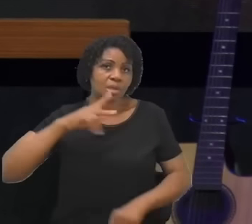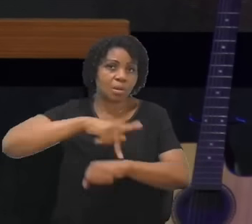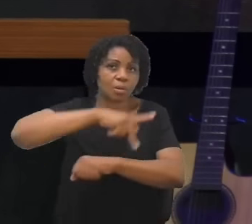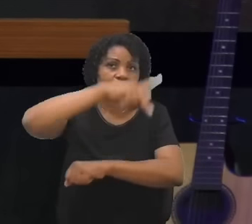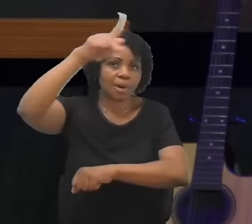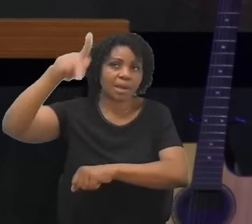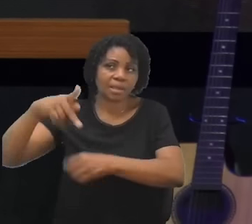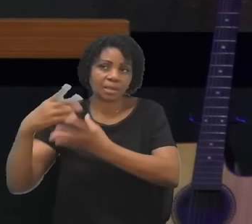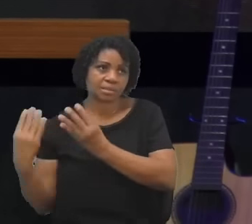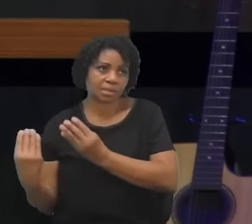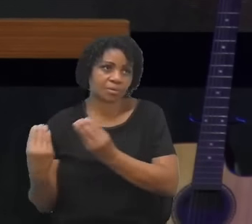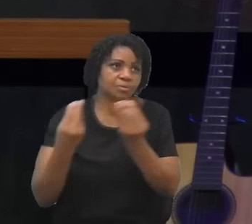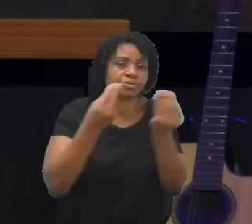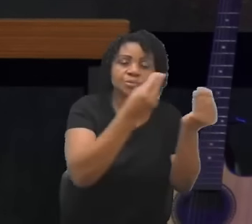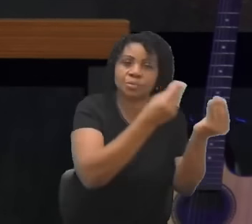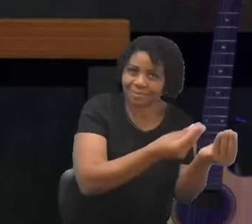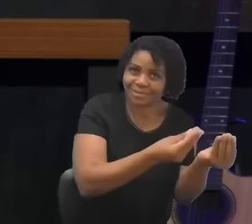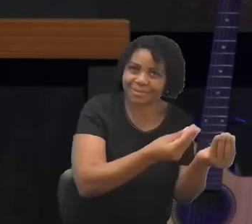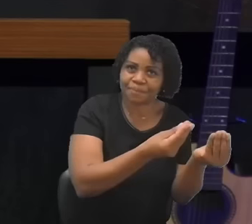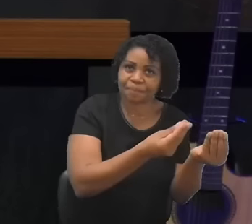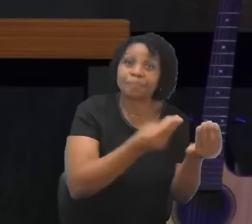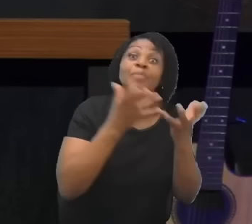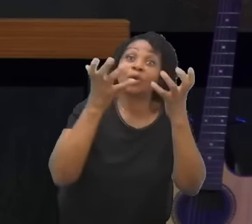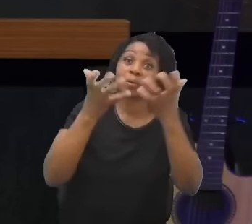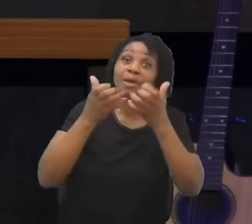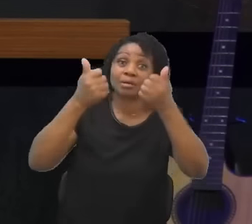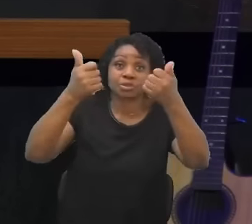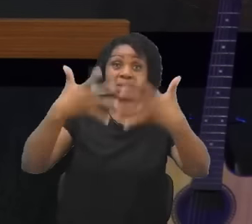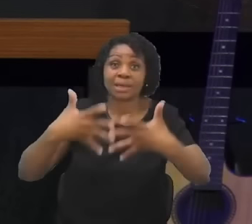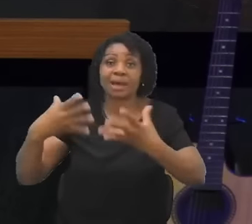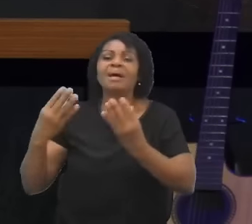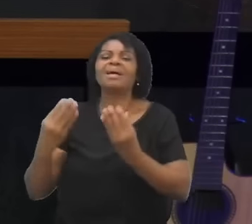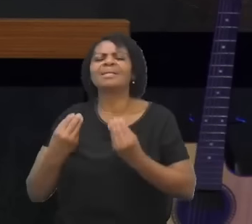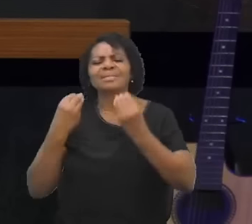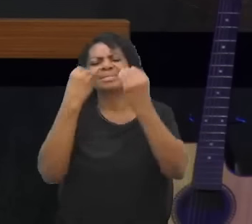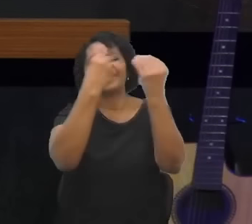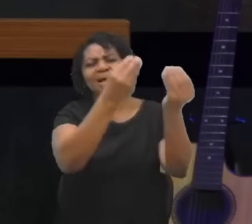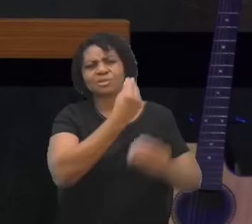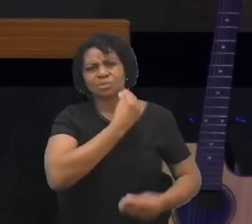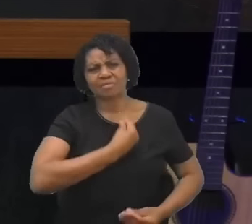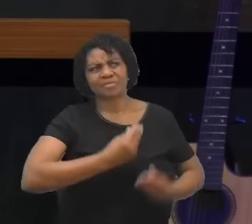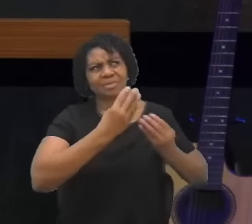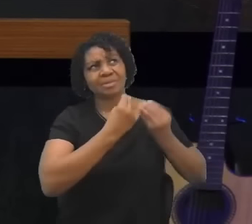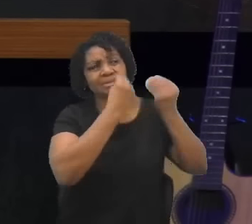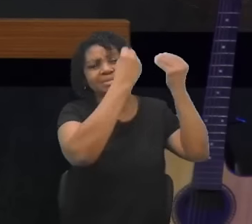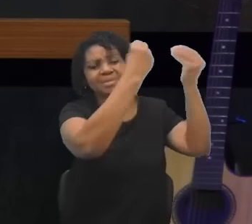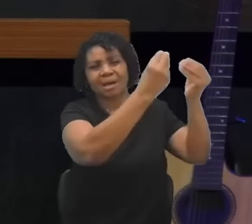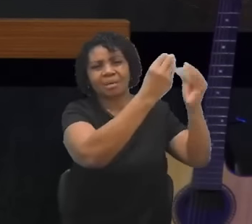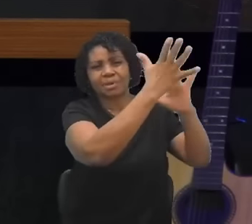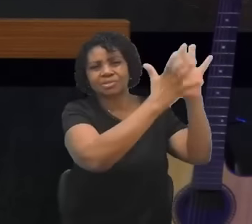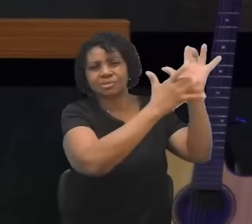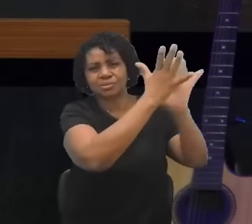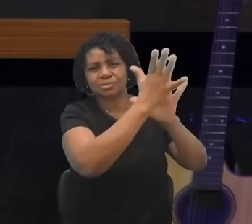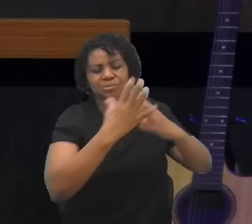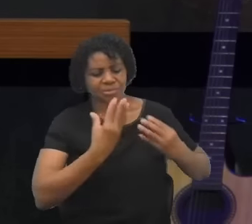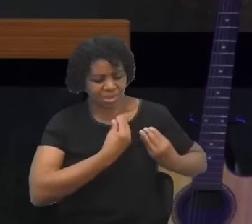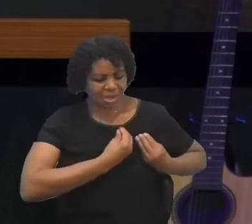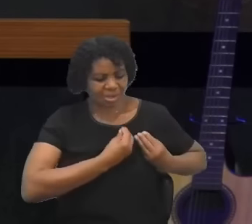entrego aqui nas tuas mãos. Querido, eu quero dizer, entrega o teu império, entrega o teu trono, entrega